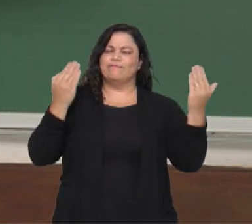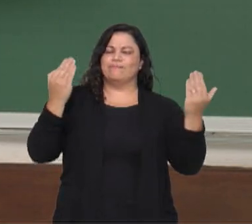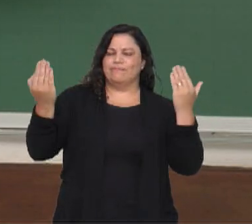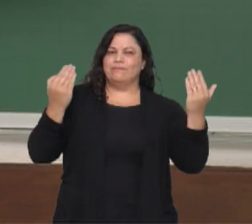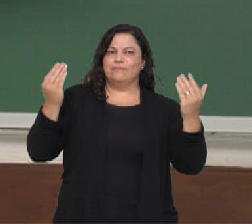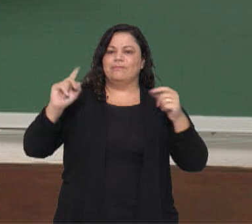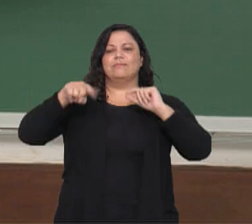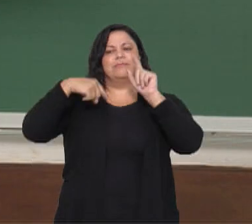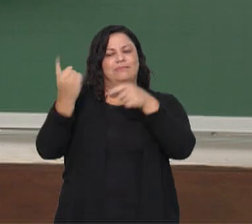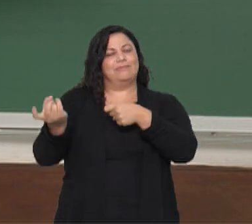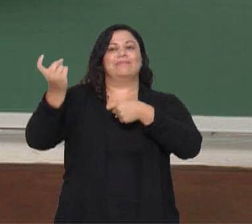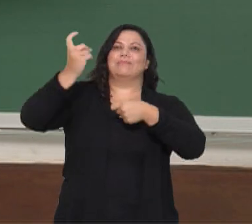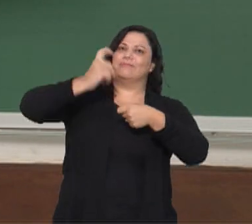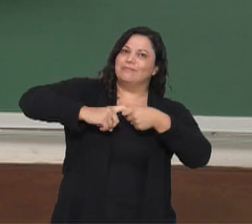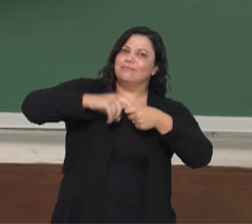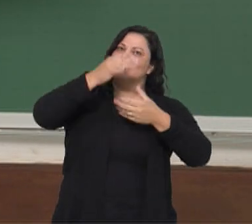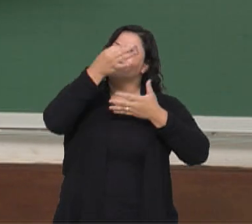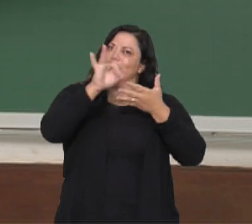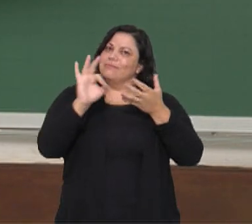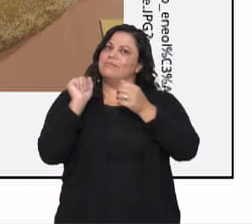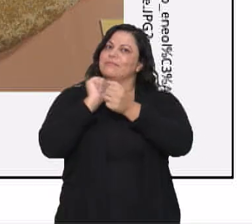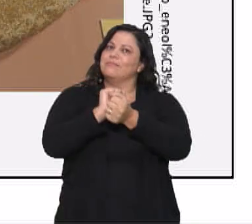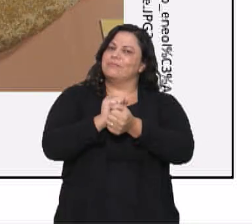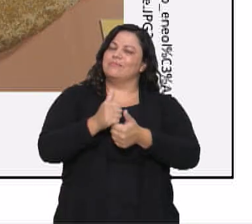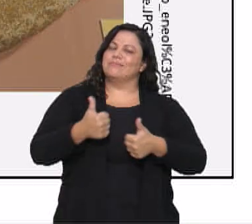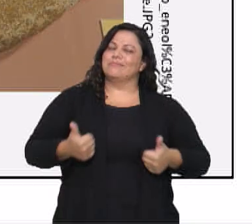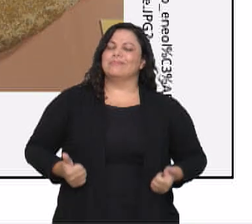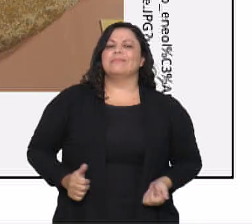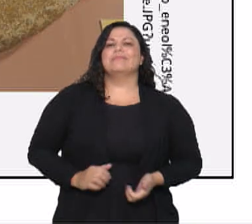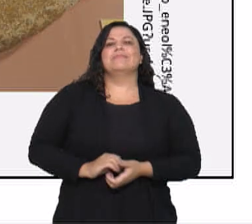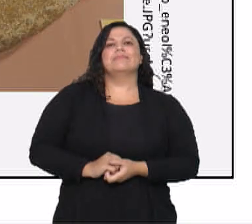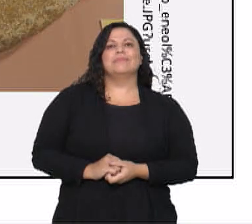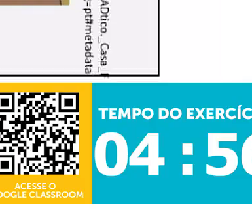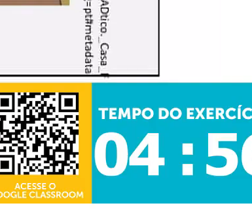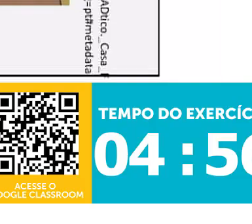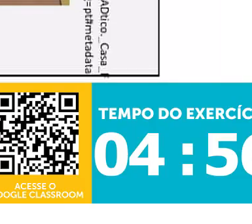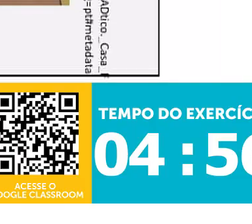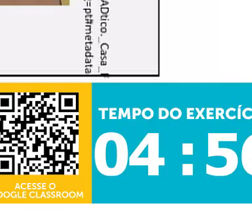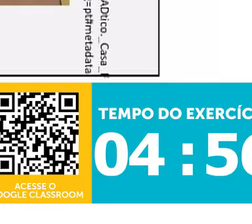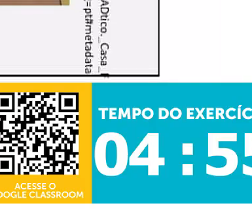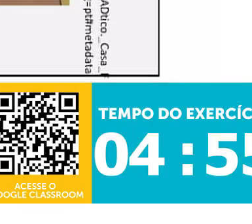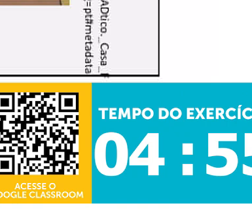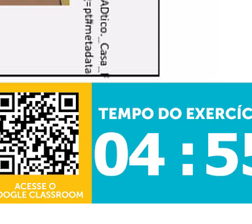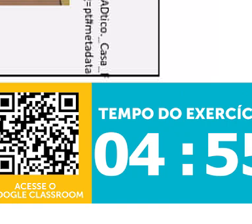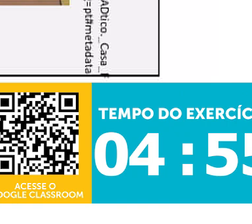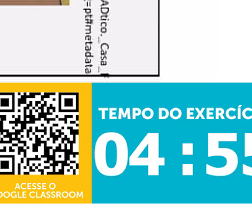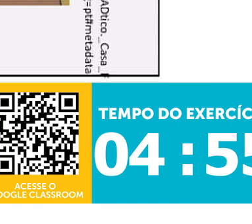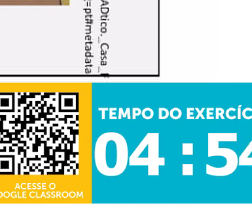voltamos e vamos corrigir essa junto com vocês.